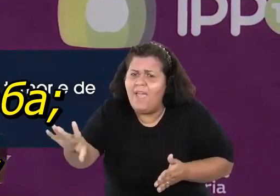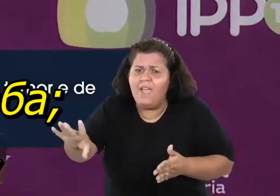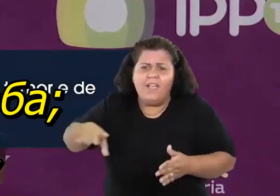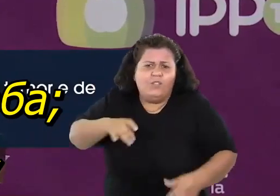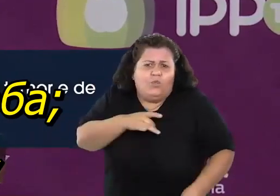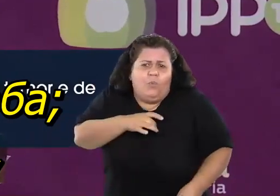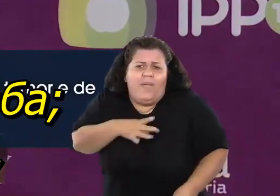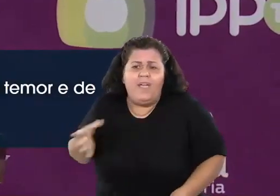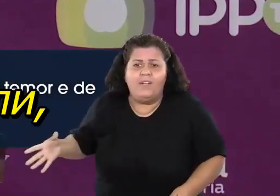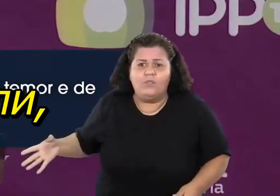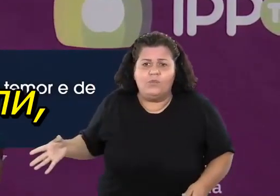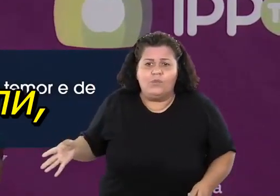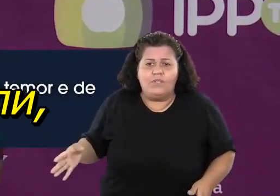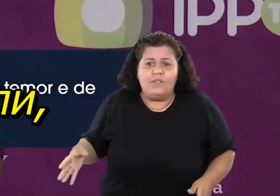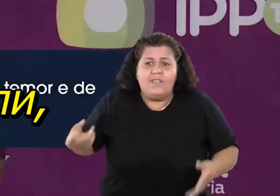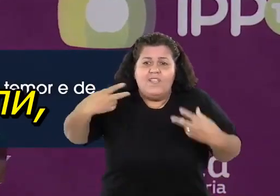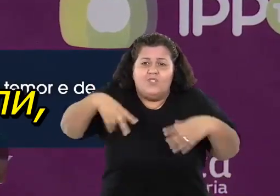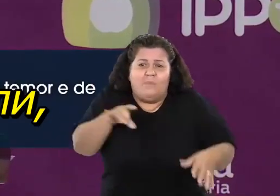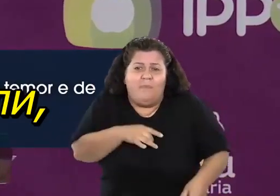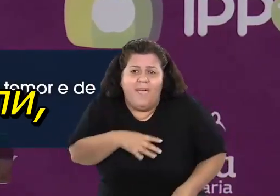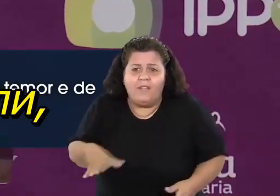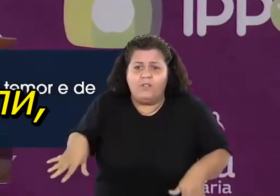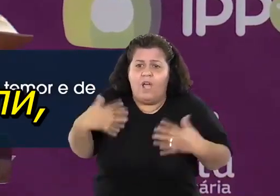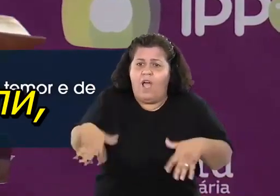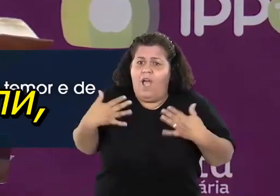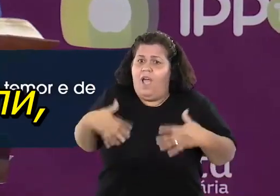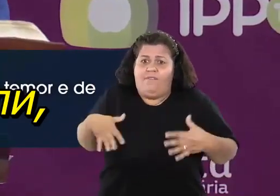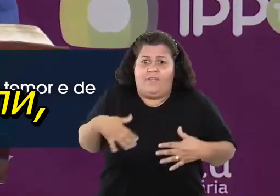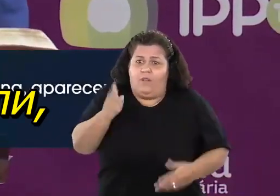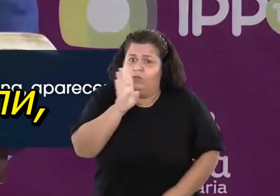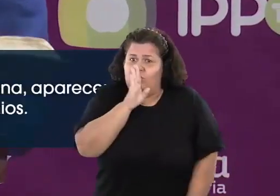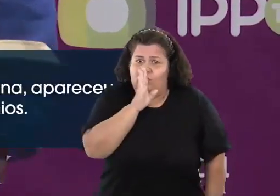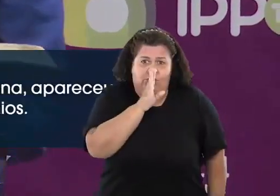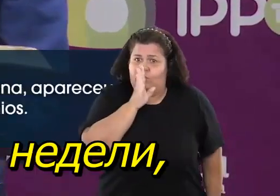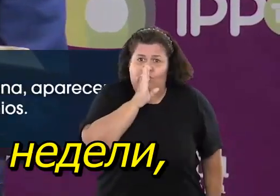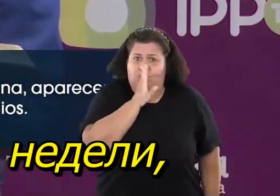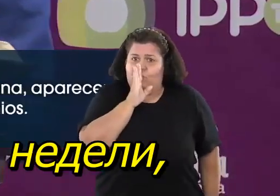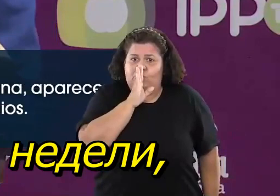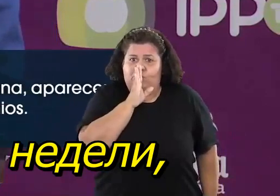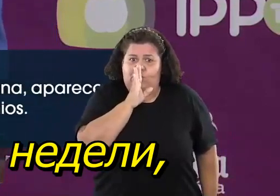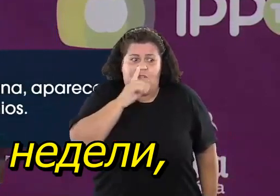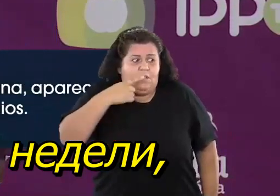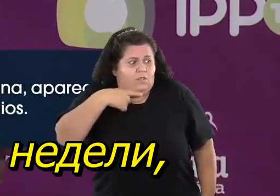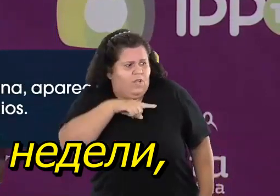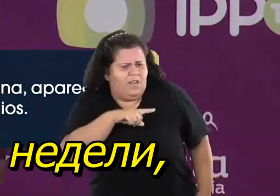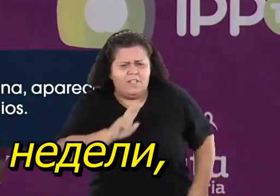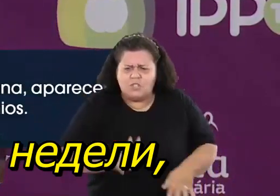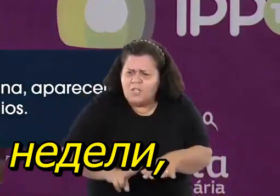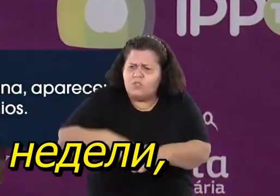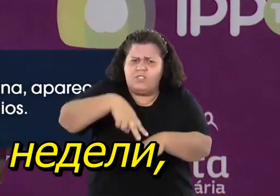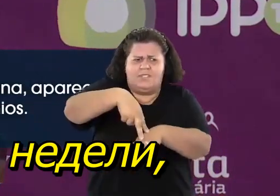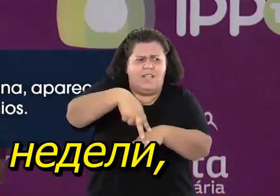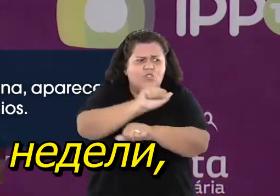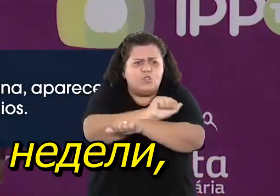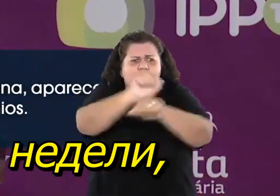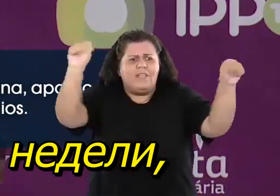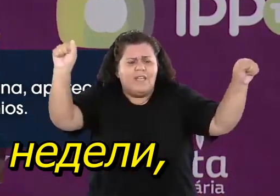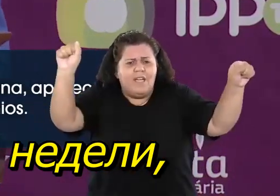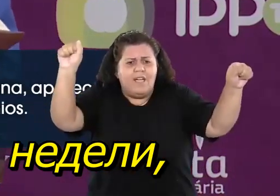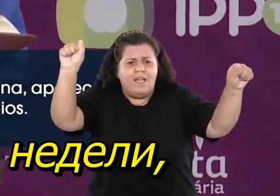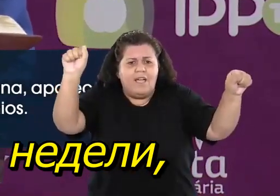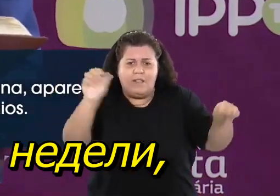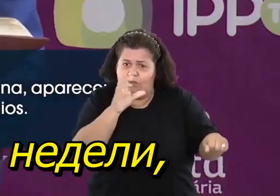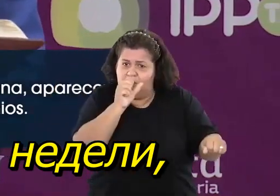e de assombro, e de medo nada disseram a ninguém. Havendo ele ressuscitado de manhã cedo, no primeiro